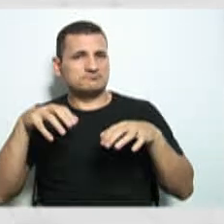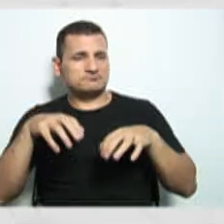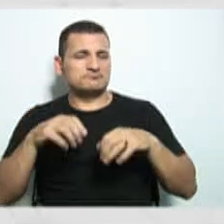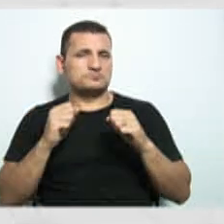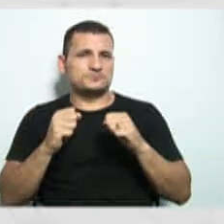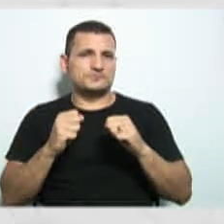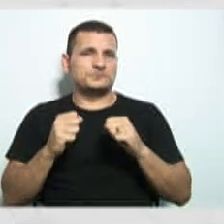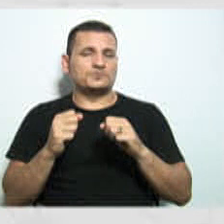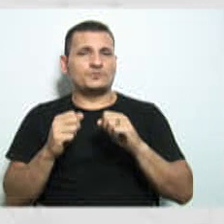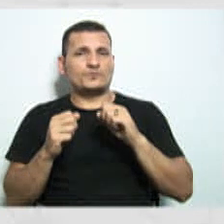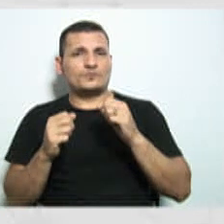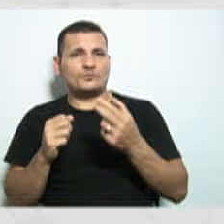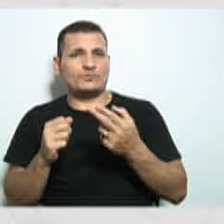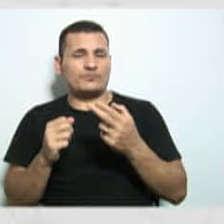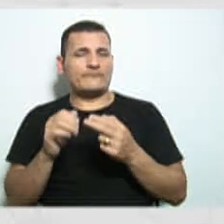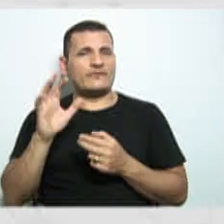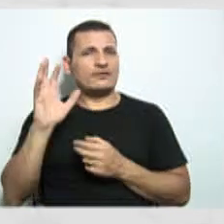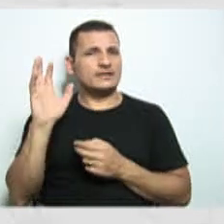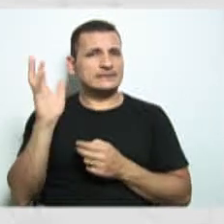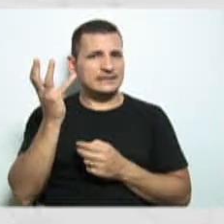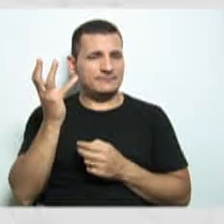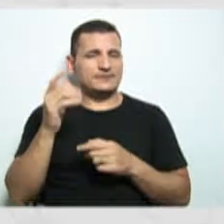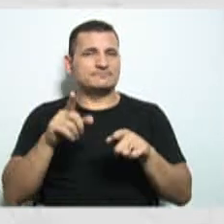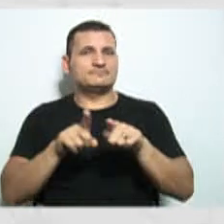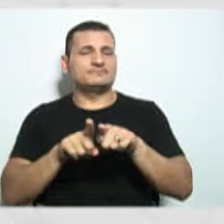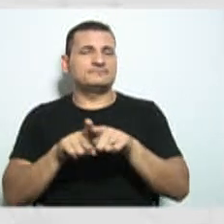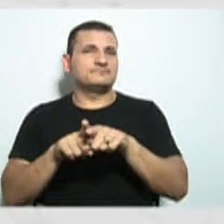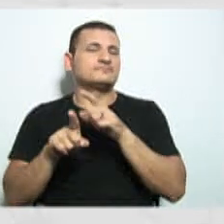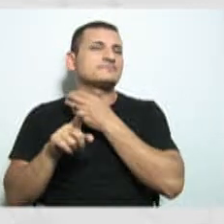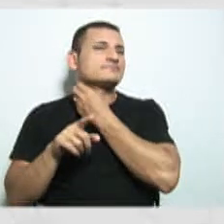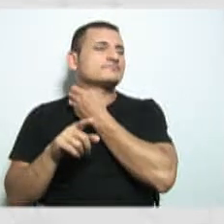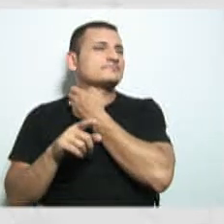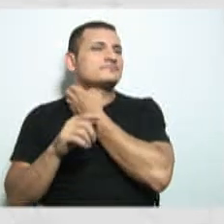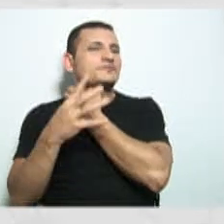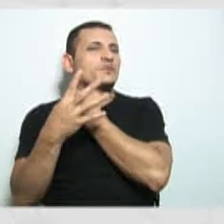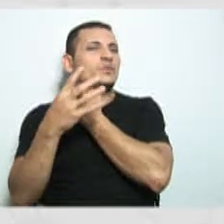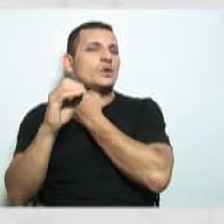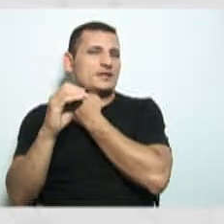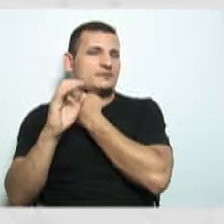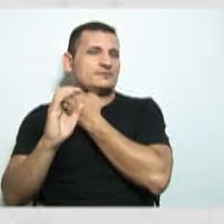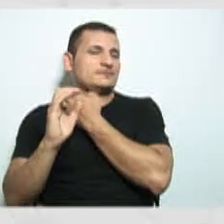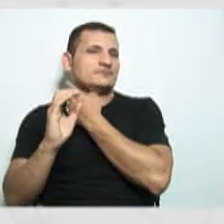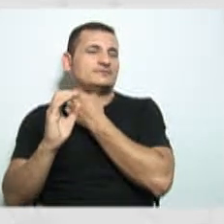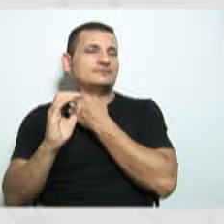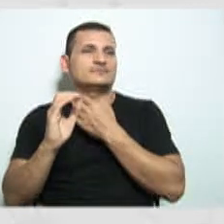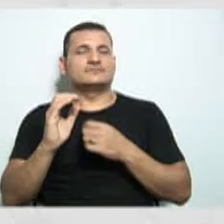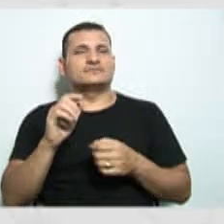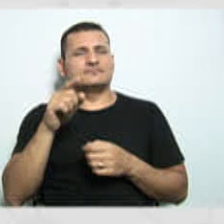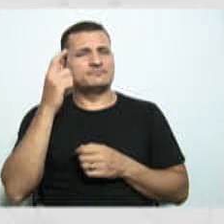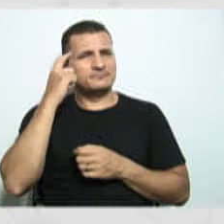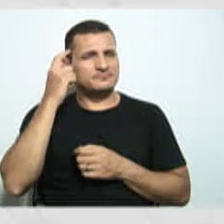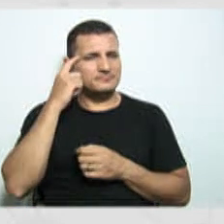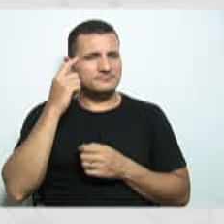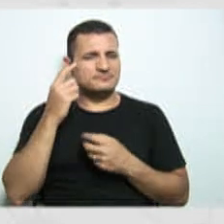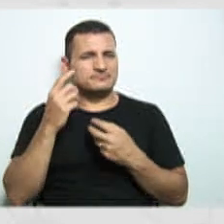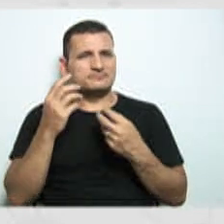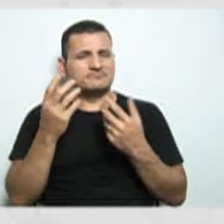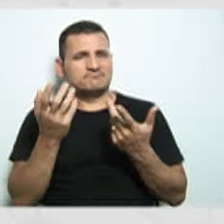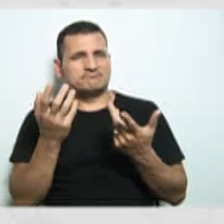chuva, ou naquele nosso clima super agradável, né? De 40 graus. Né? E aí você pensa, meu Deus do